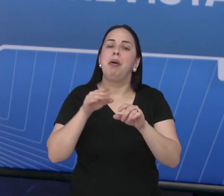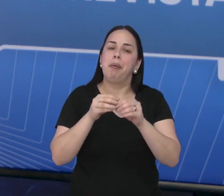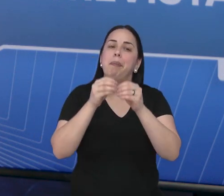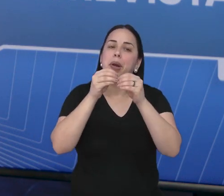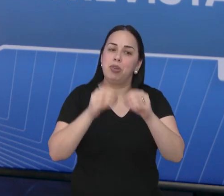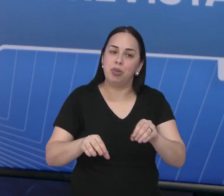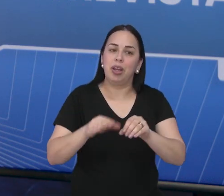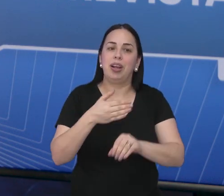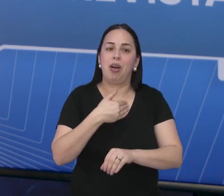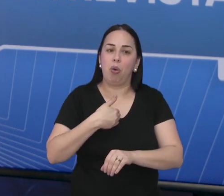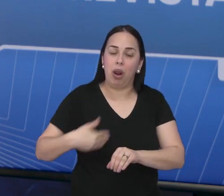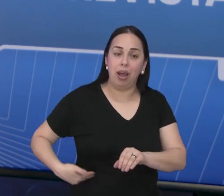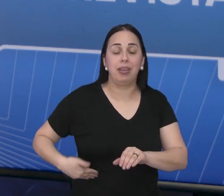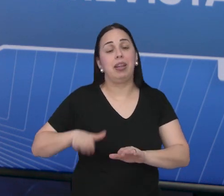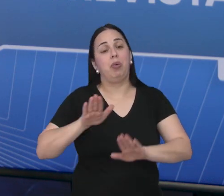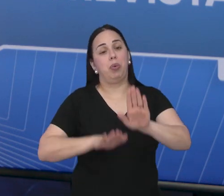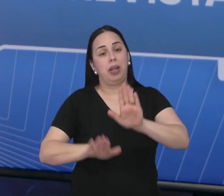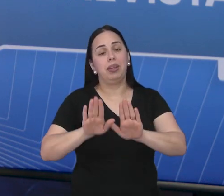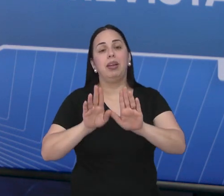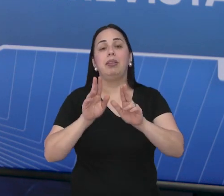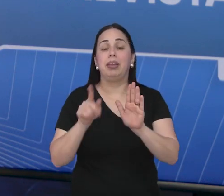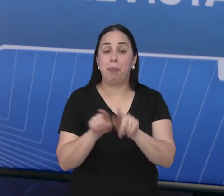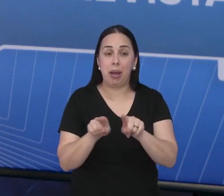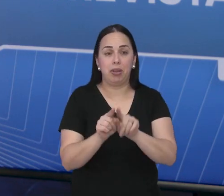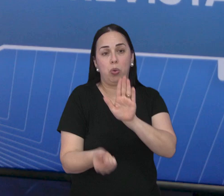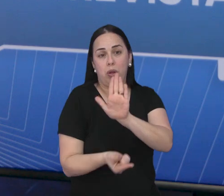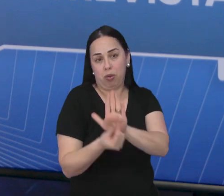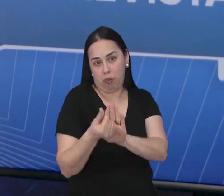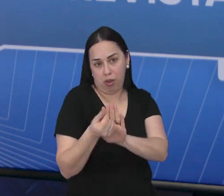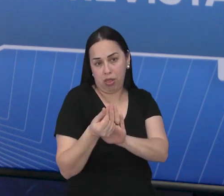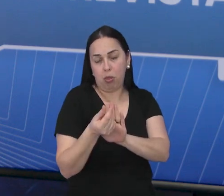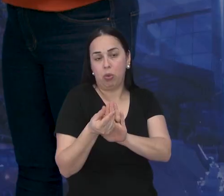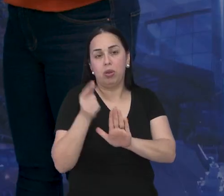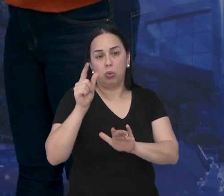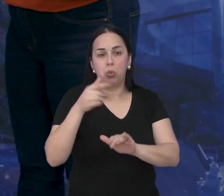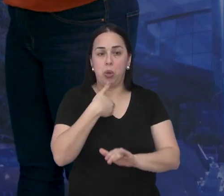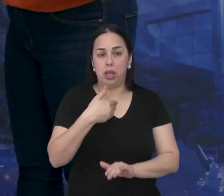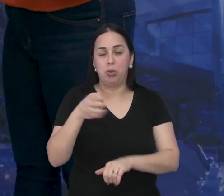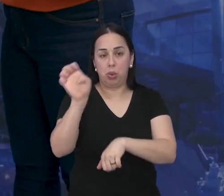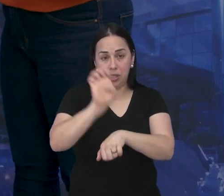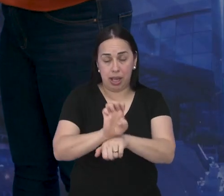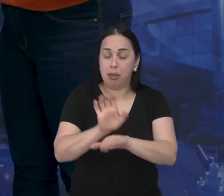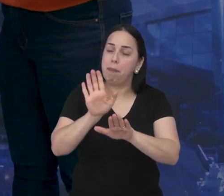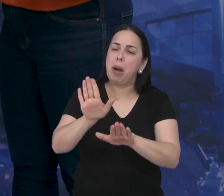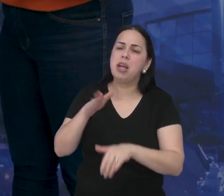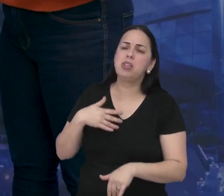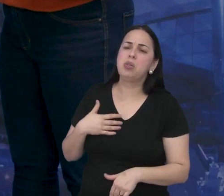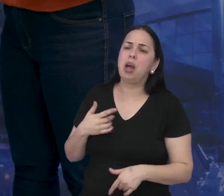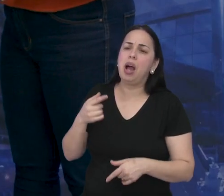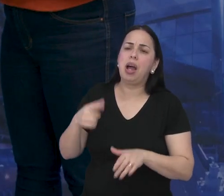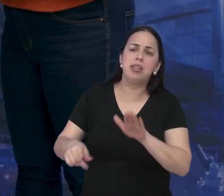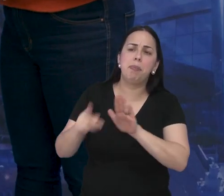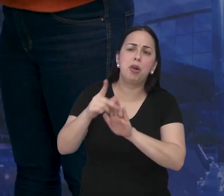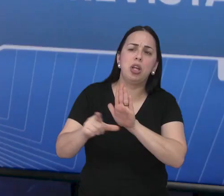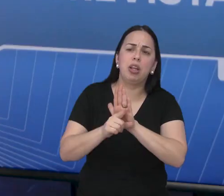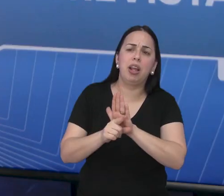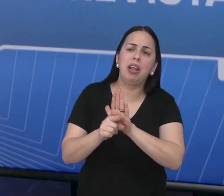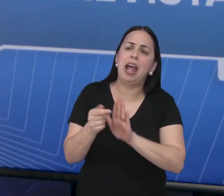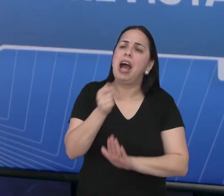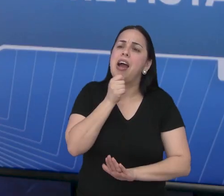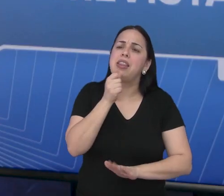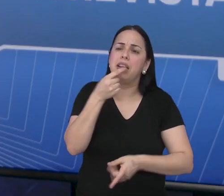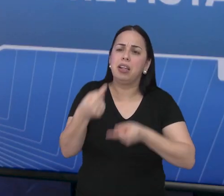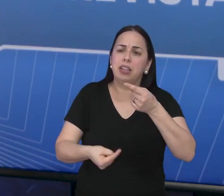acabar atrapalhando ali no orçamento do Estado. Perfeito. E em que pé está essa discussão no momento?